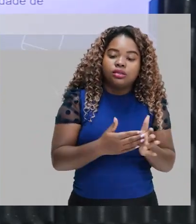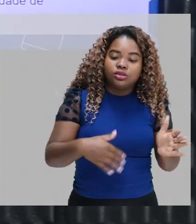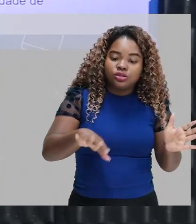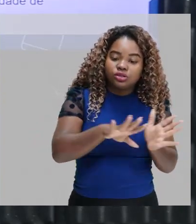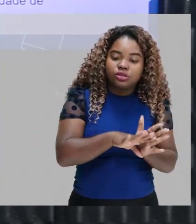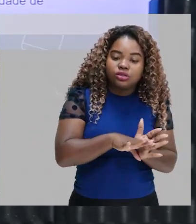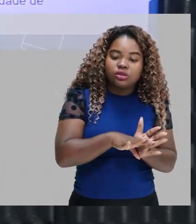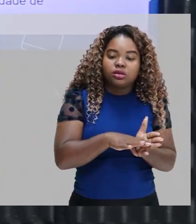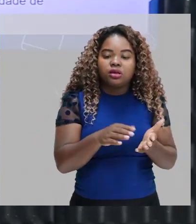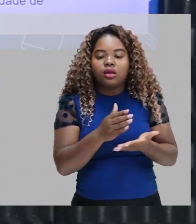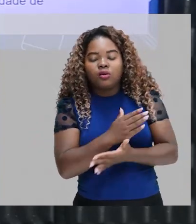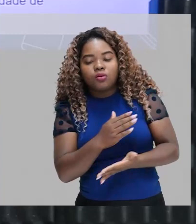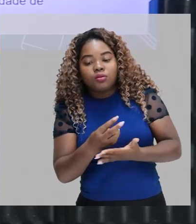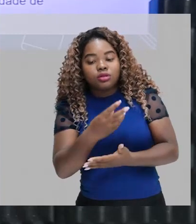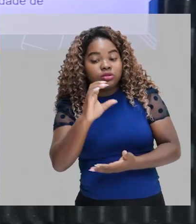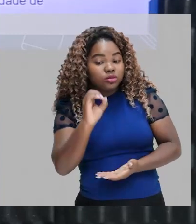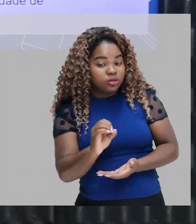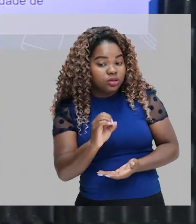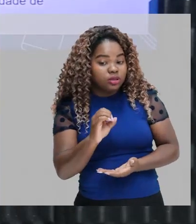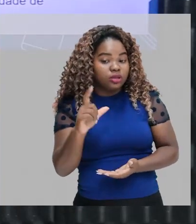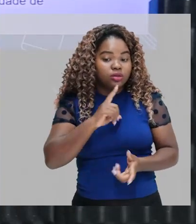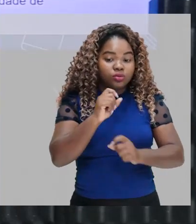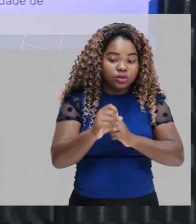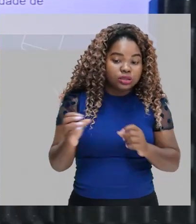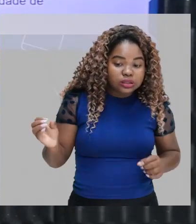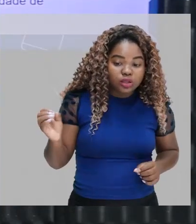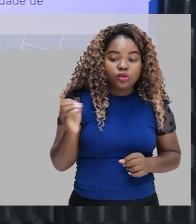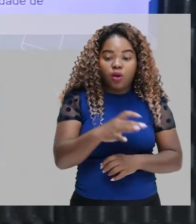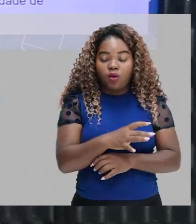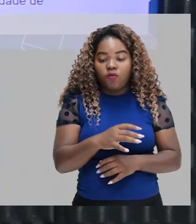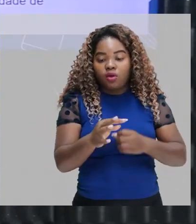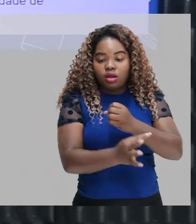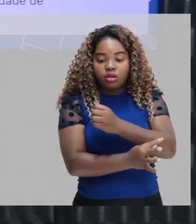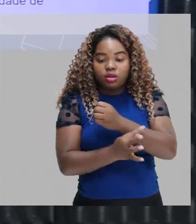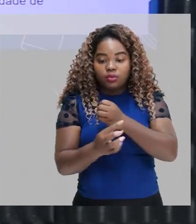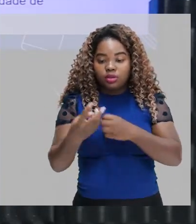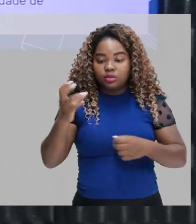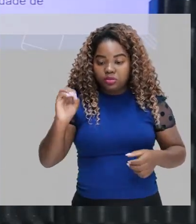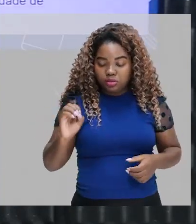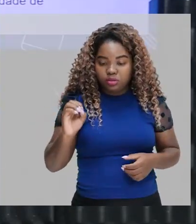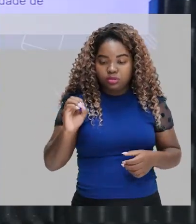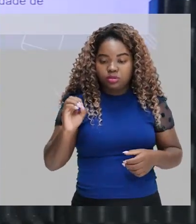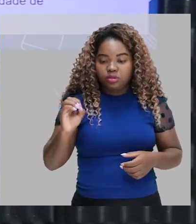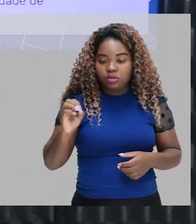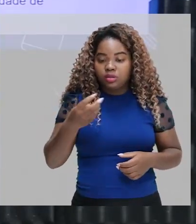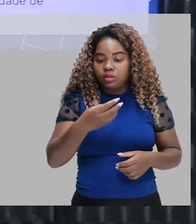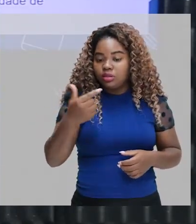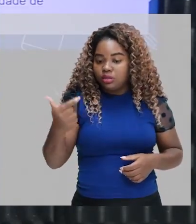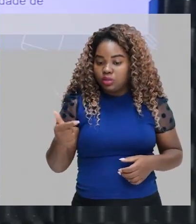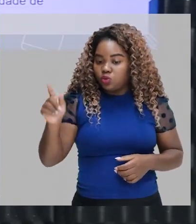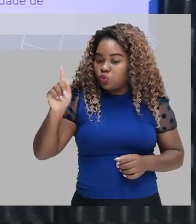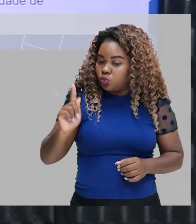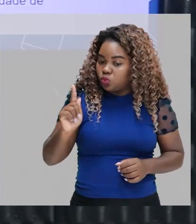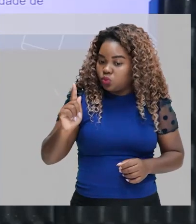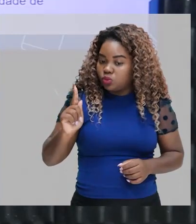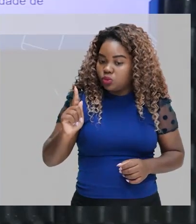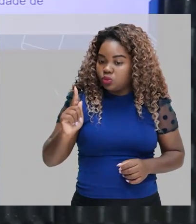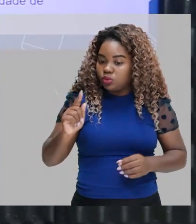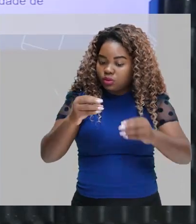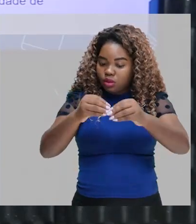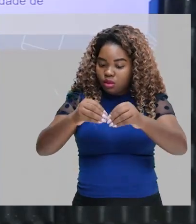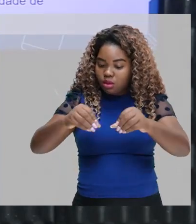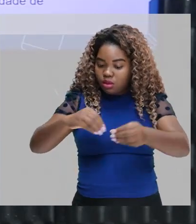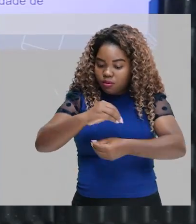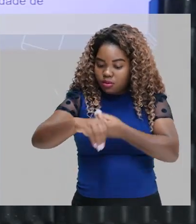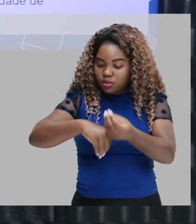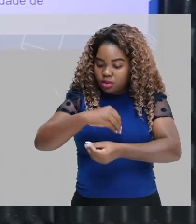de 30. Então, eu vou ter, nessa nova temperatura, 30 graus, 32 gramas dissolvida. Então,